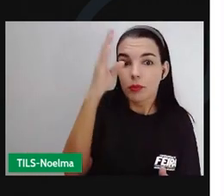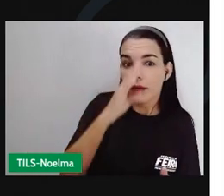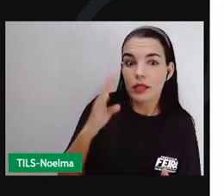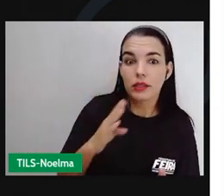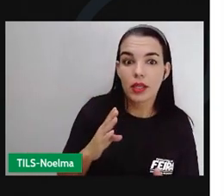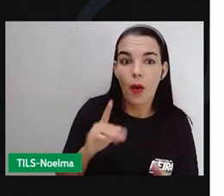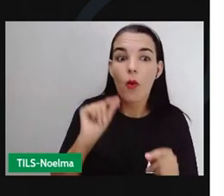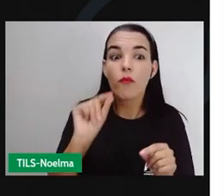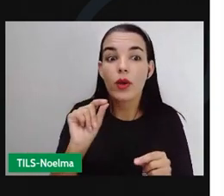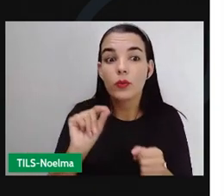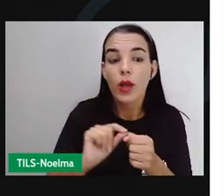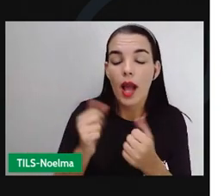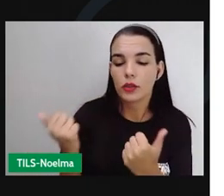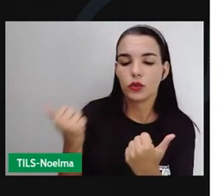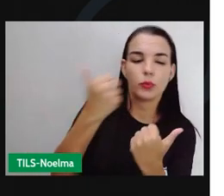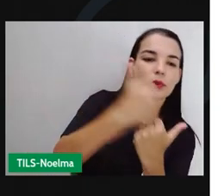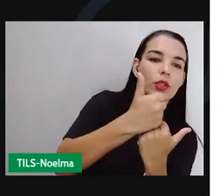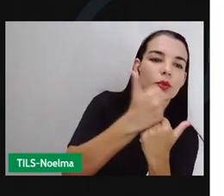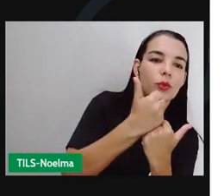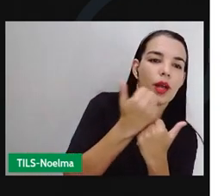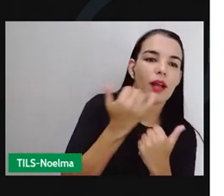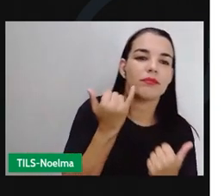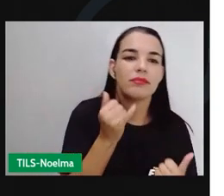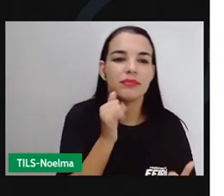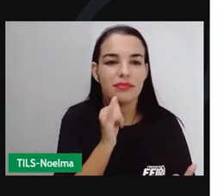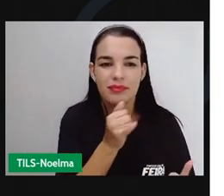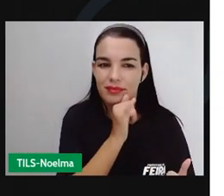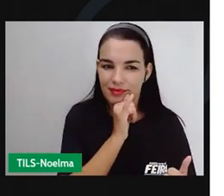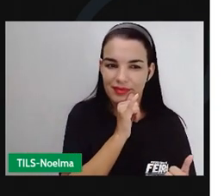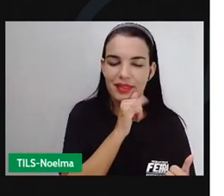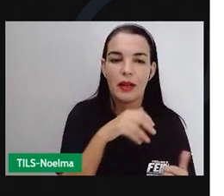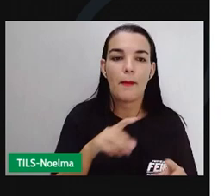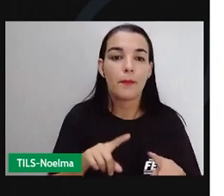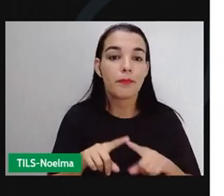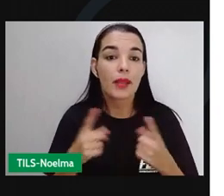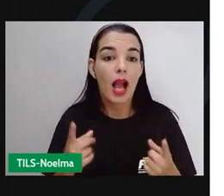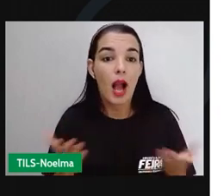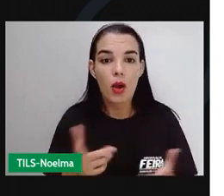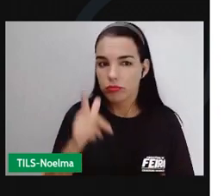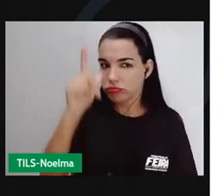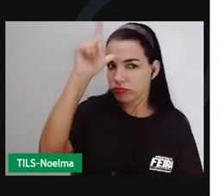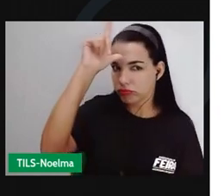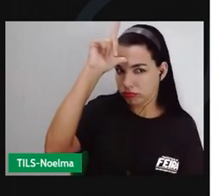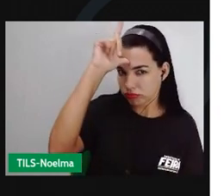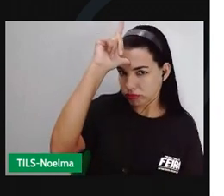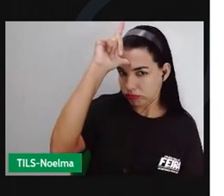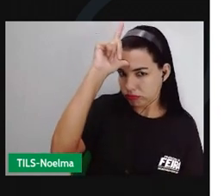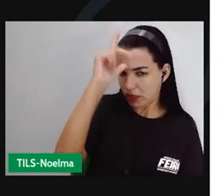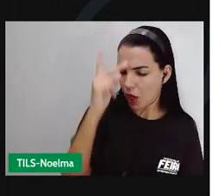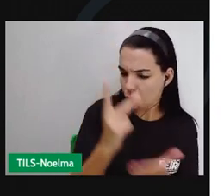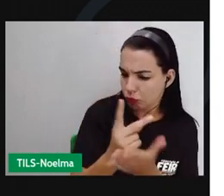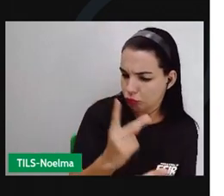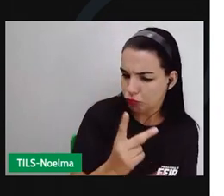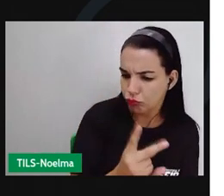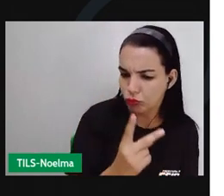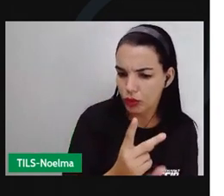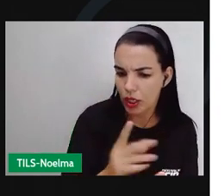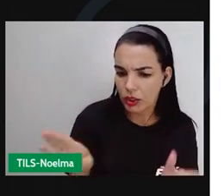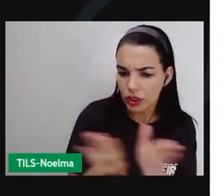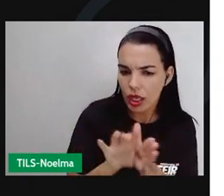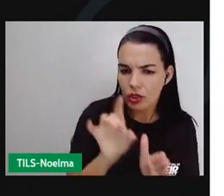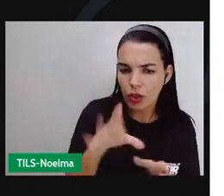italianos nas plantações de café. Já os alemães continuam indo para as colônias no sul do país.